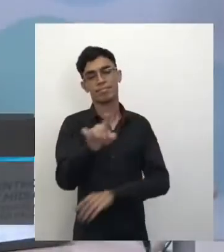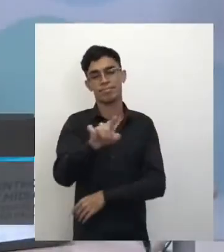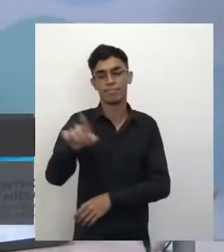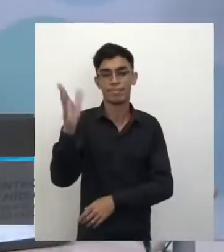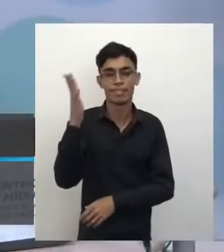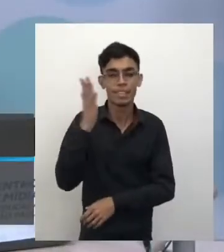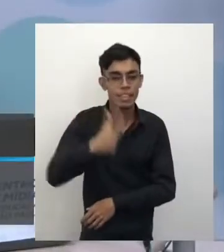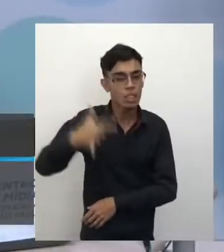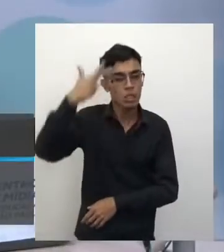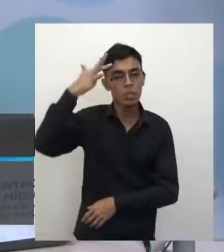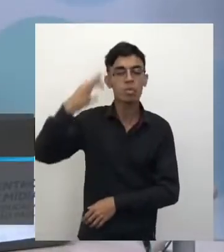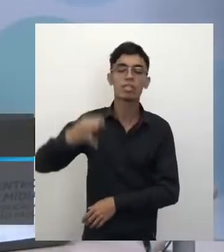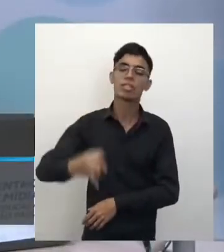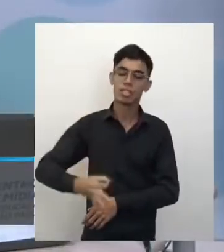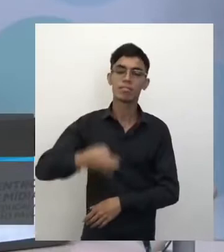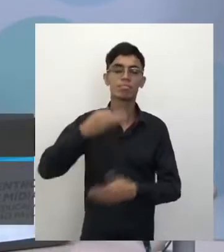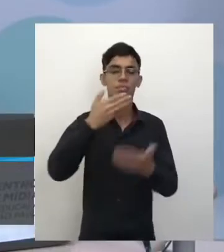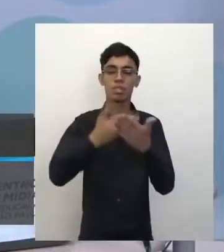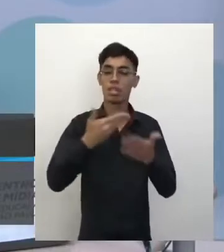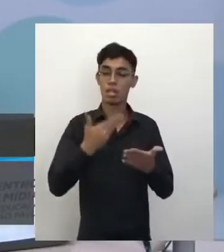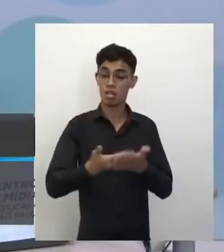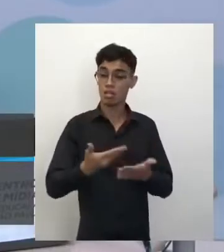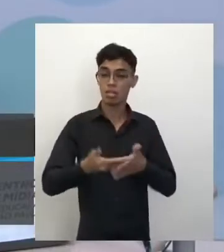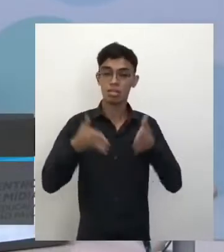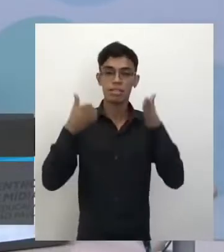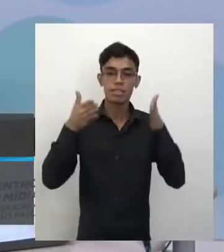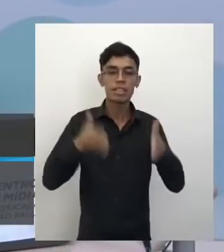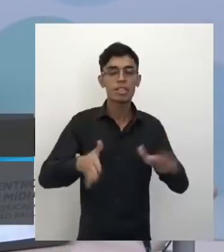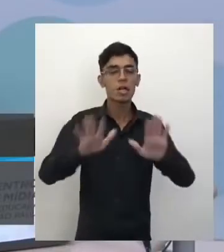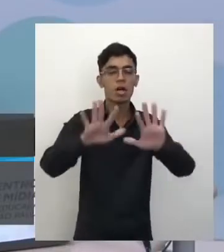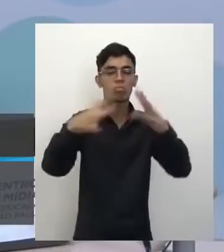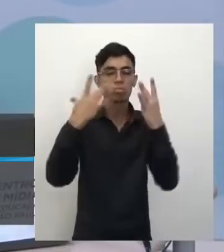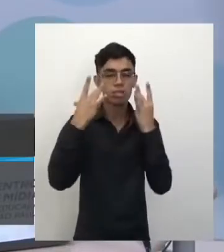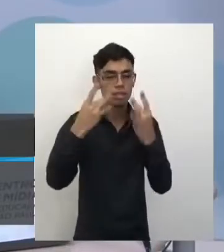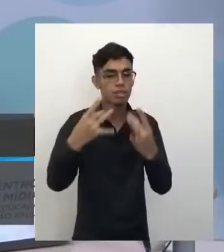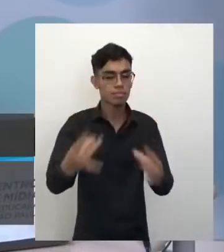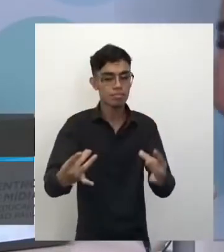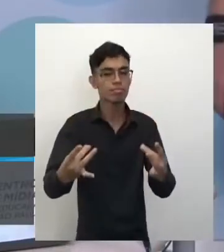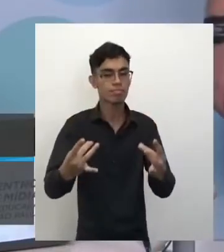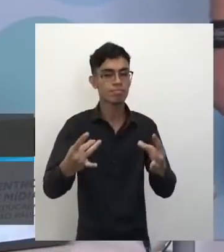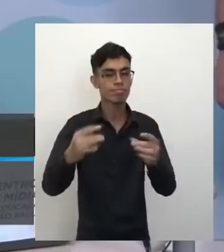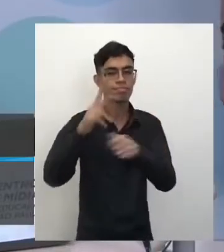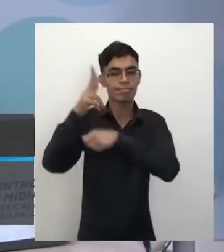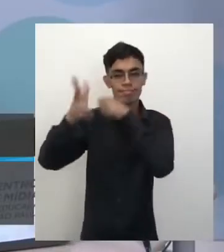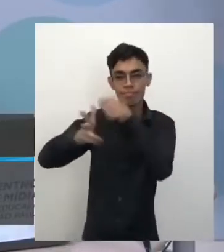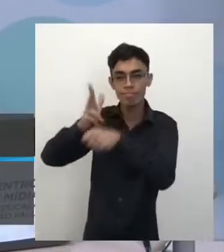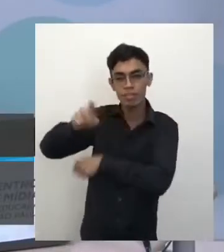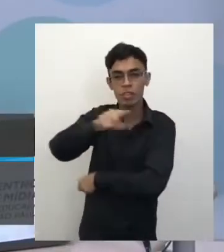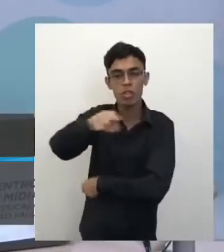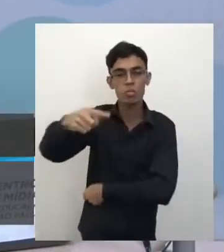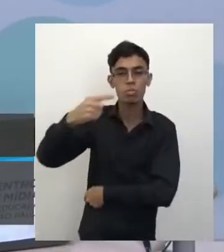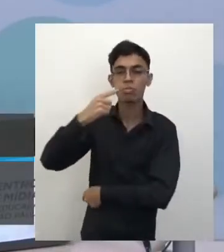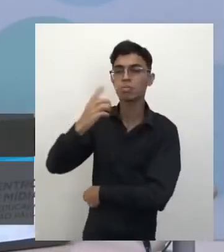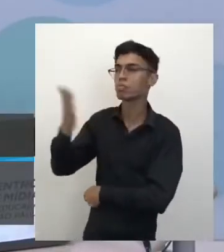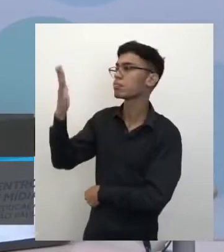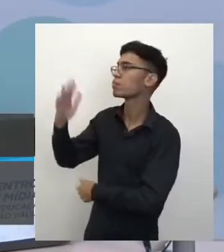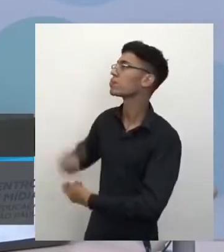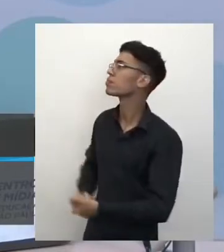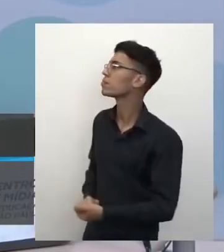possam ir compreendendo a aula de hoje, prestem muita atenção no vídeo que vocês vão